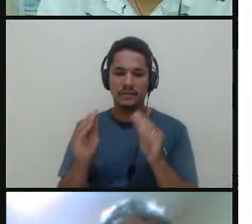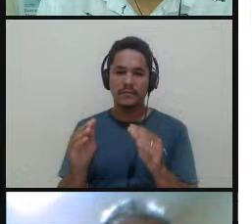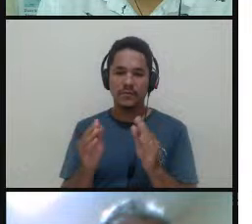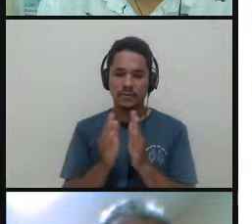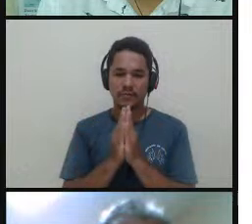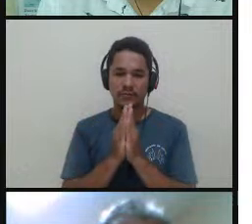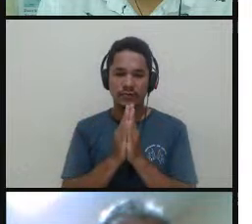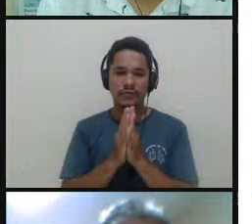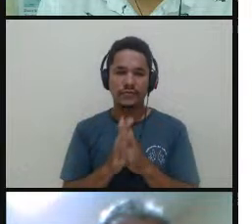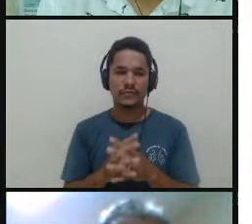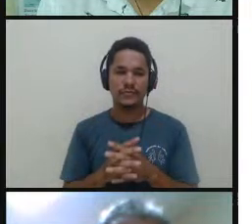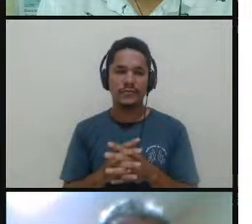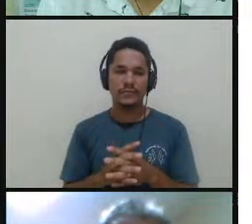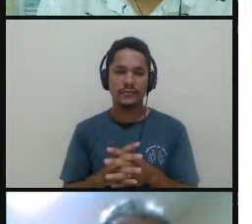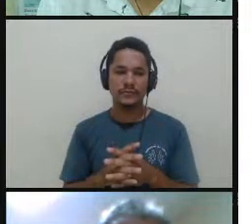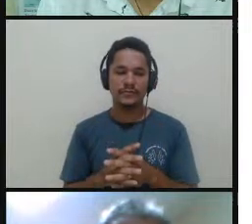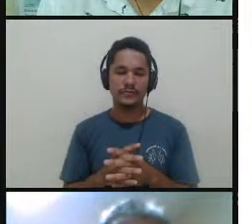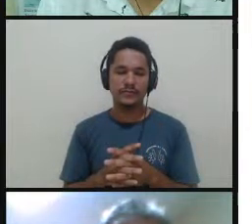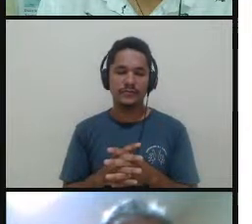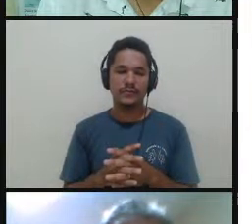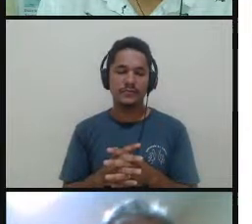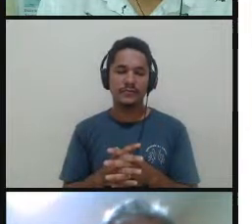Ascom, coloca o e-mail da